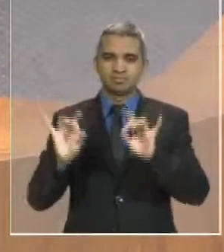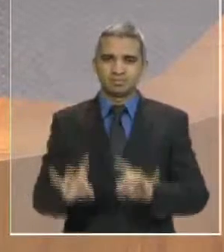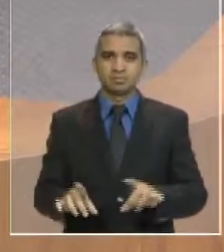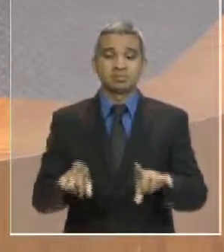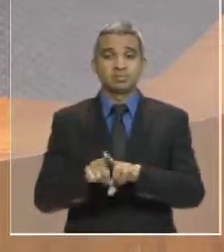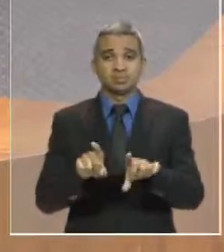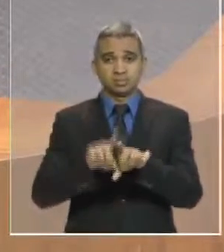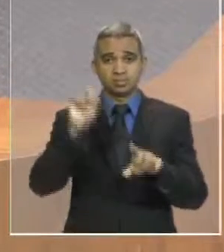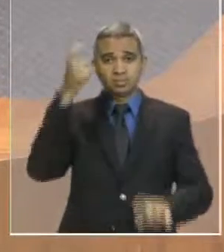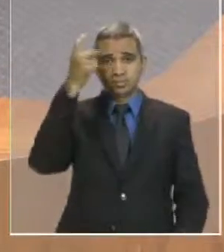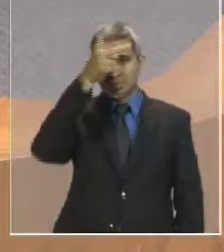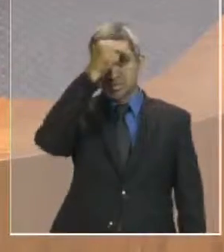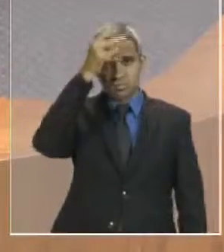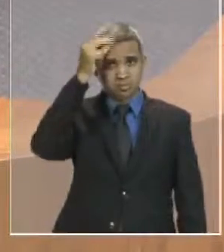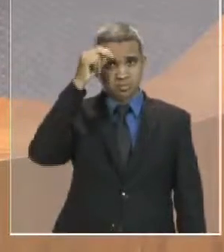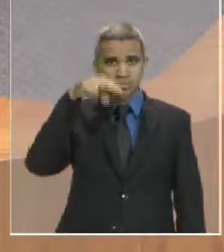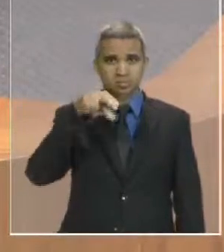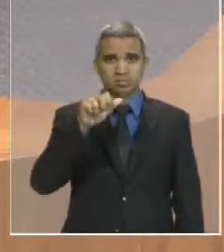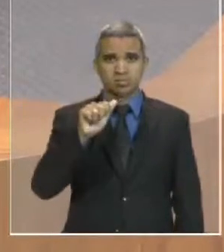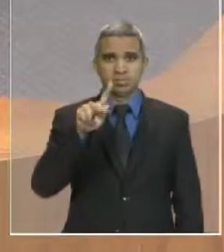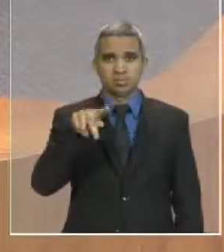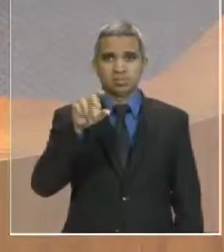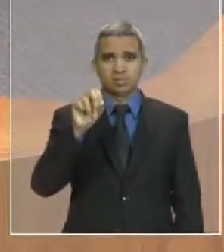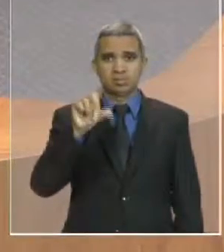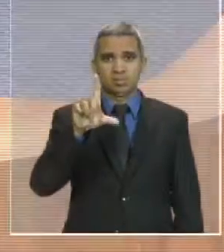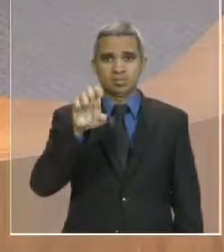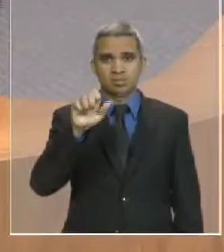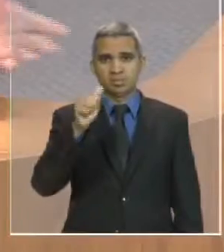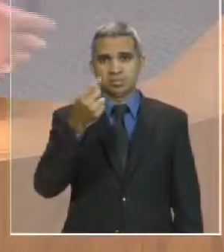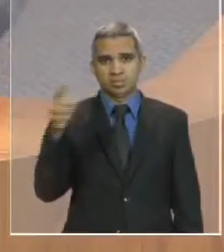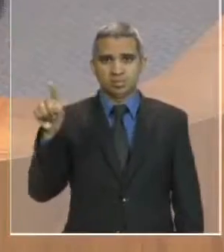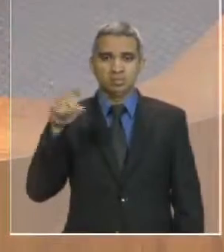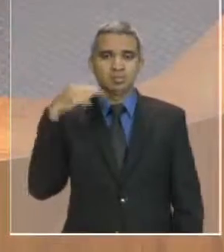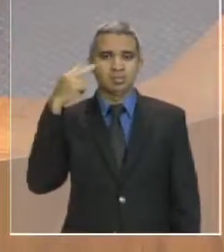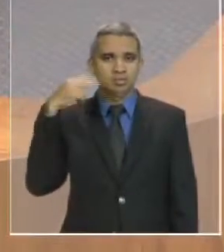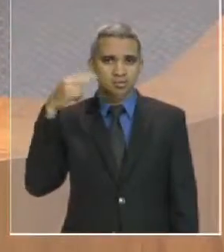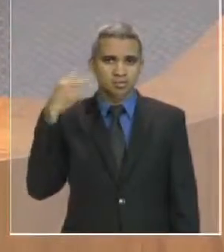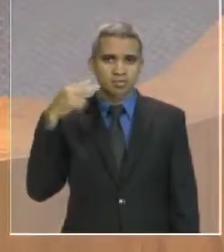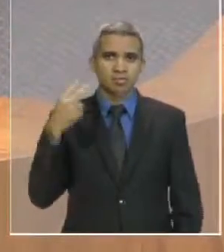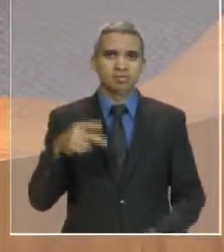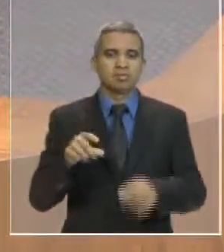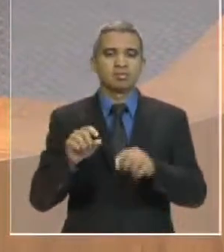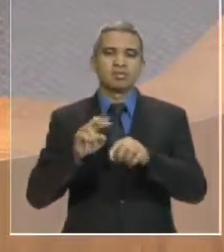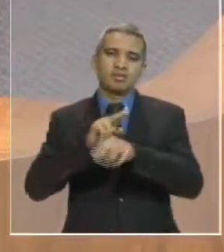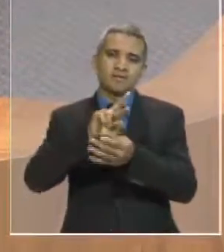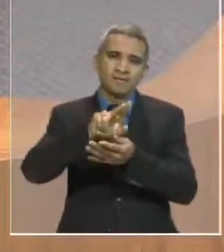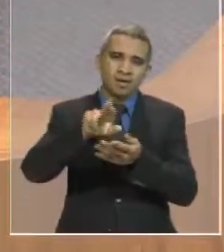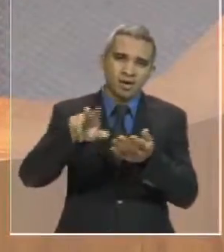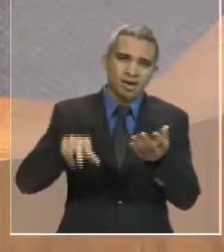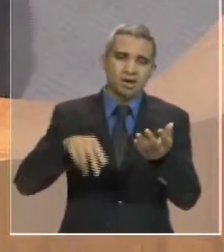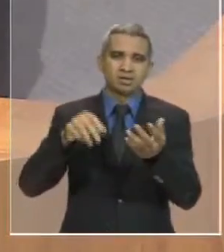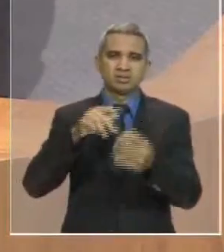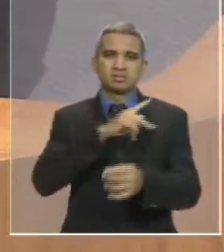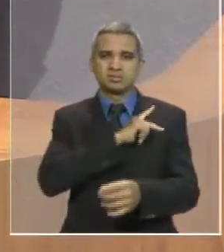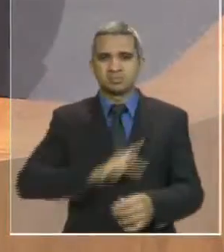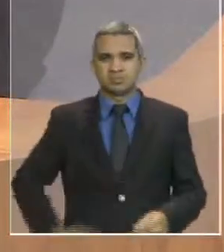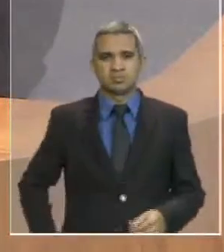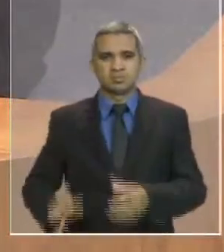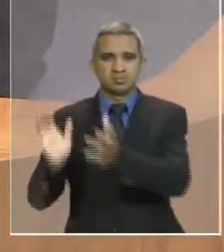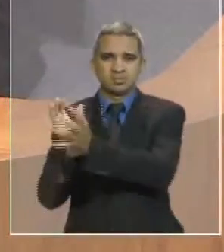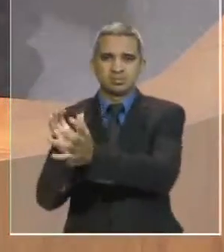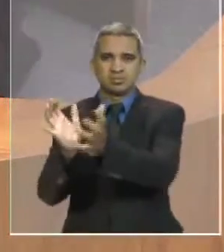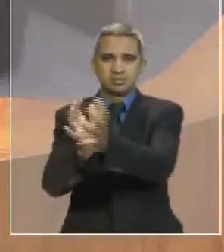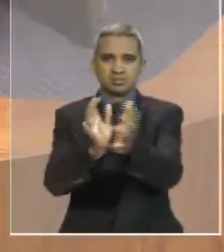Napoleão, vereadores também, e vários presidentes de partido, tem uns 9 a 10 presidentes de partidos